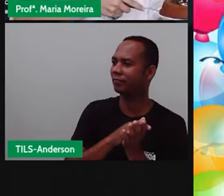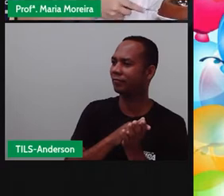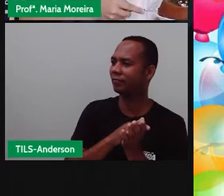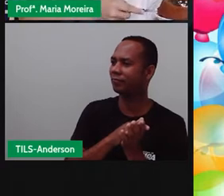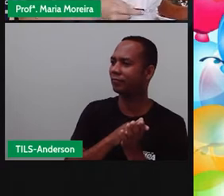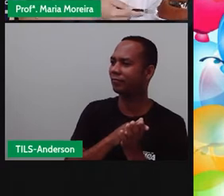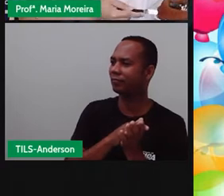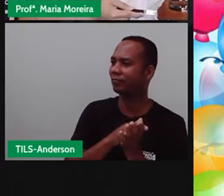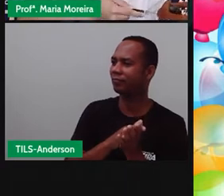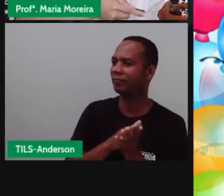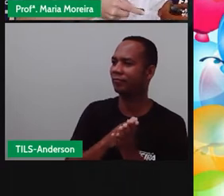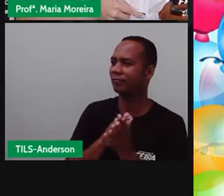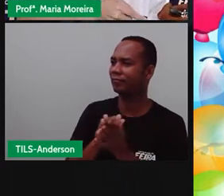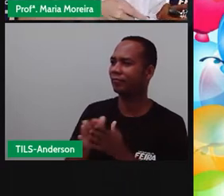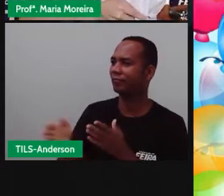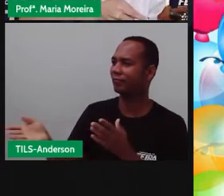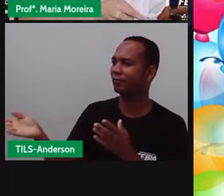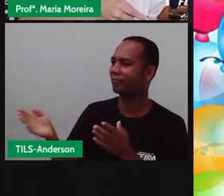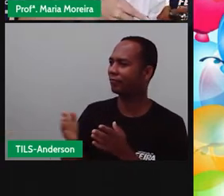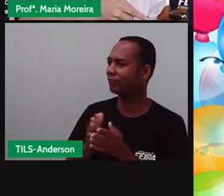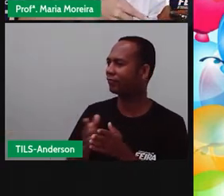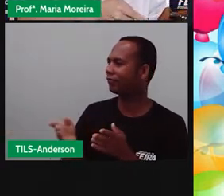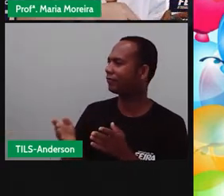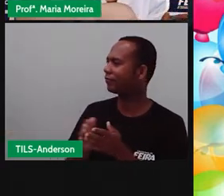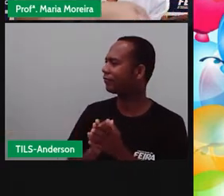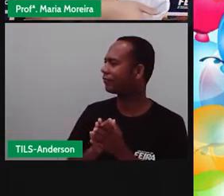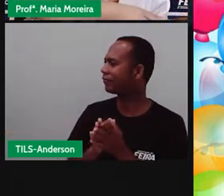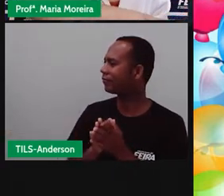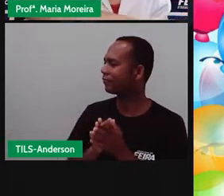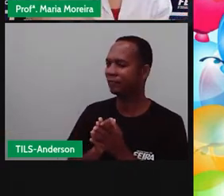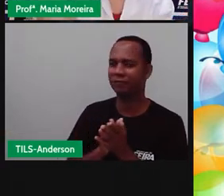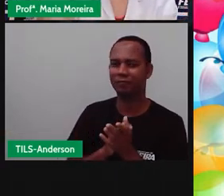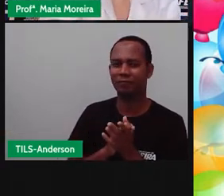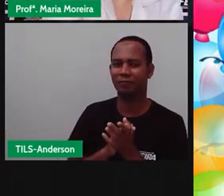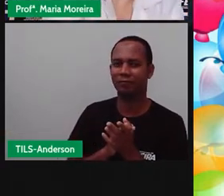Vou servir o meu amigo Anderson aqui, olha.